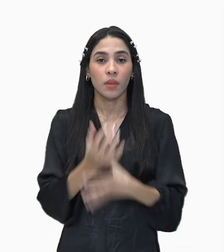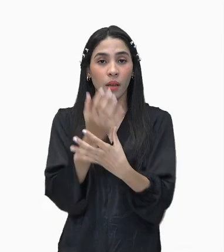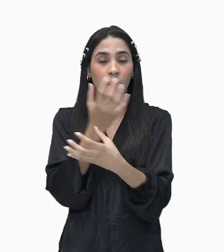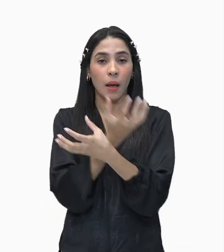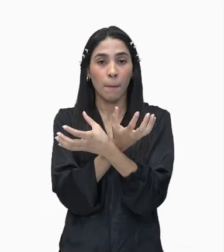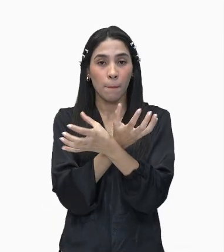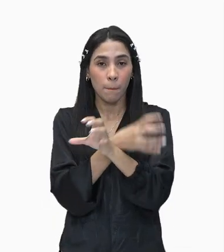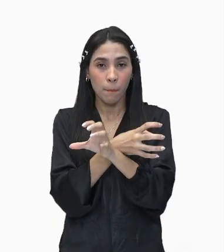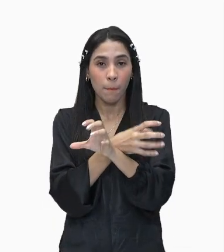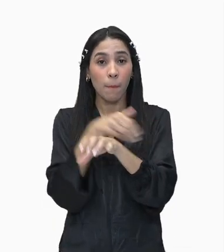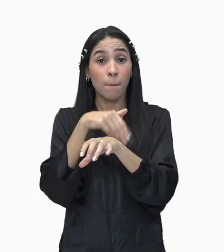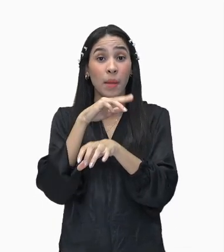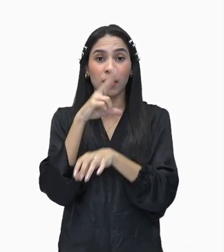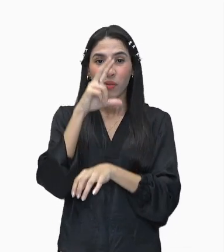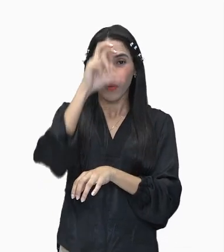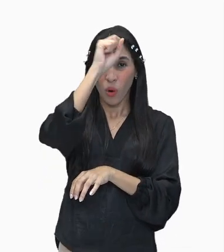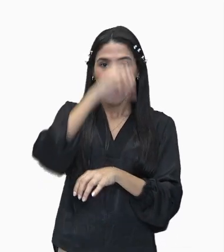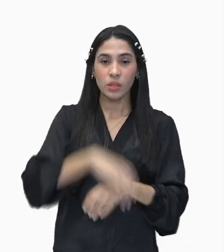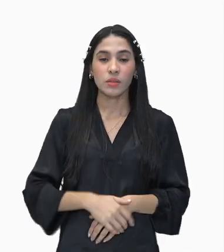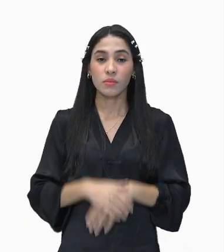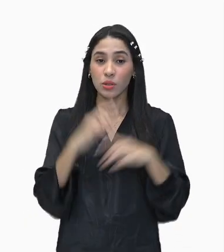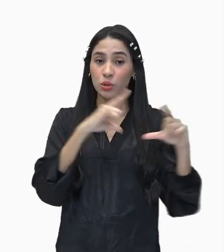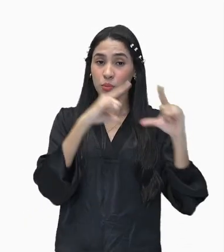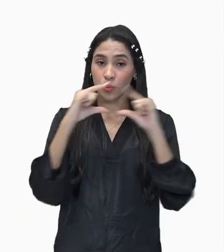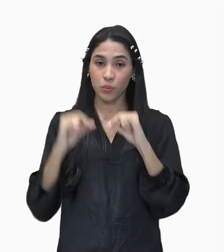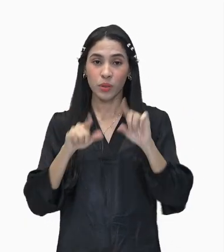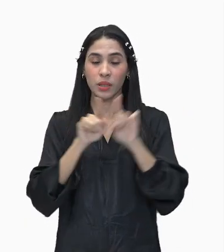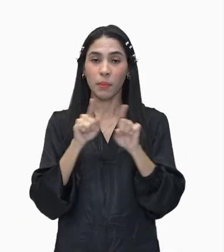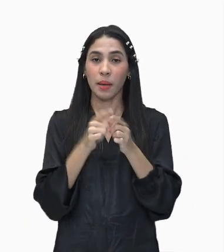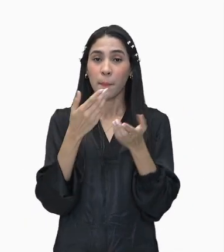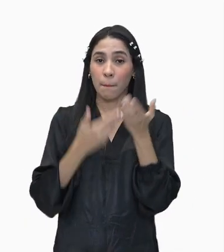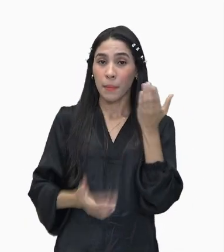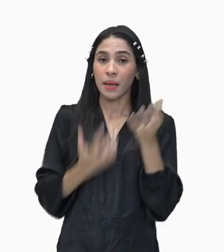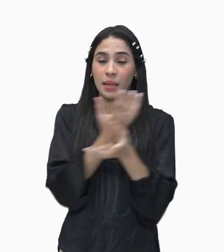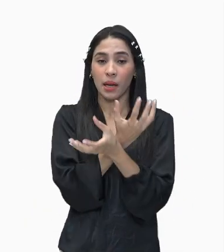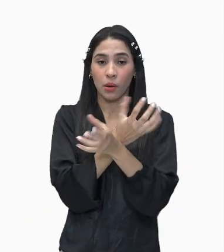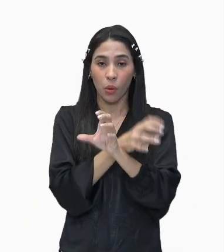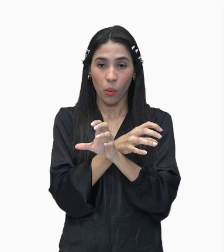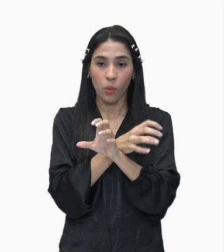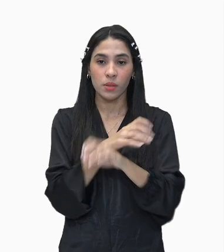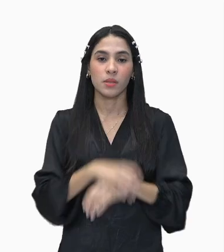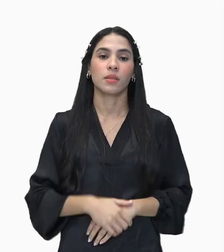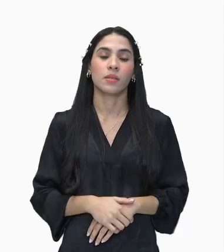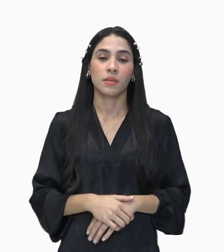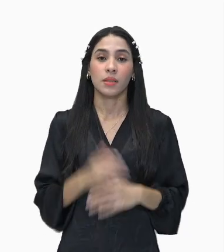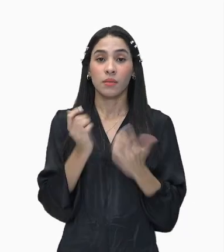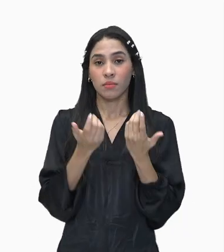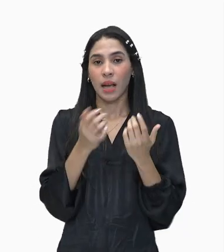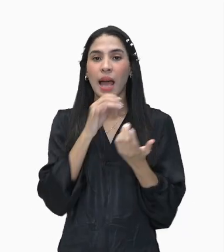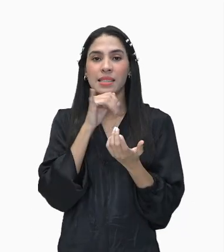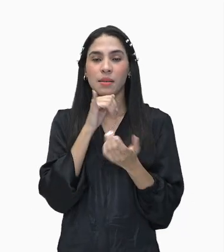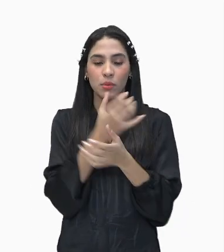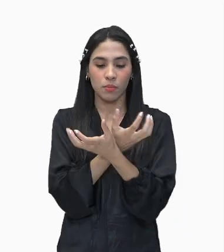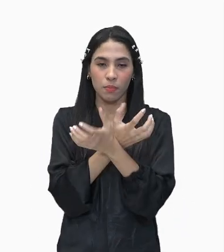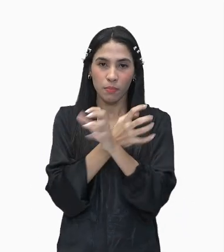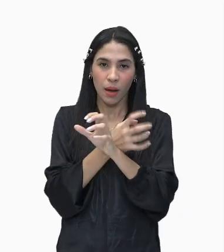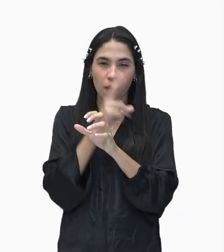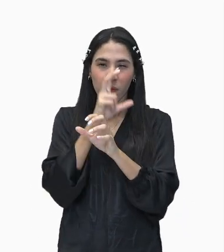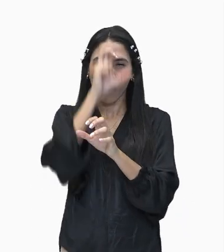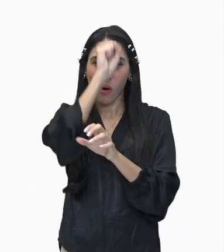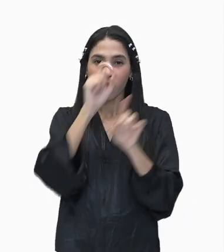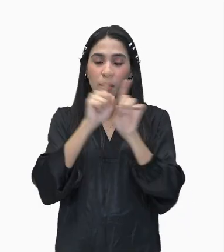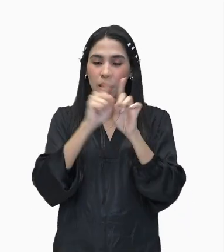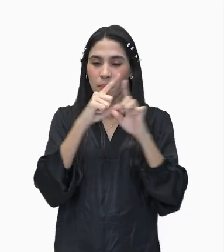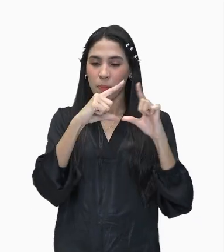a densidade óssea, reduzir também a perda óssea, né? Além de aumentar essa densidade, vai reduzir